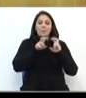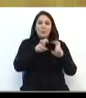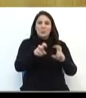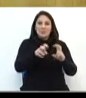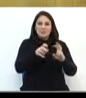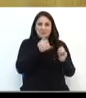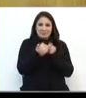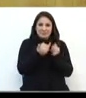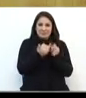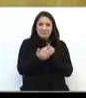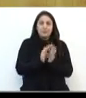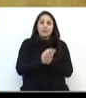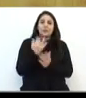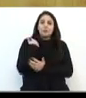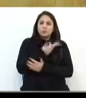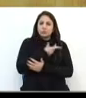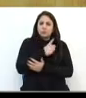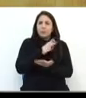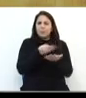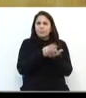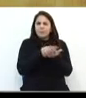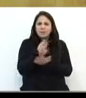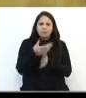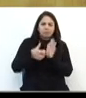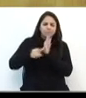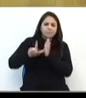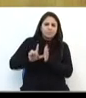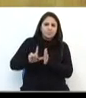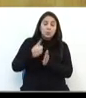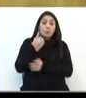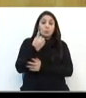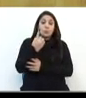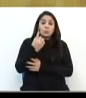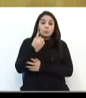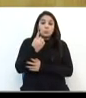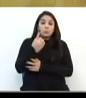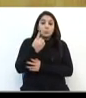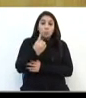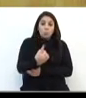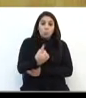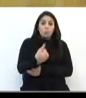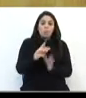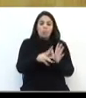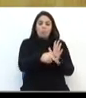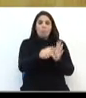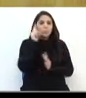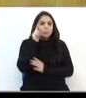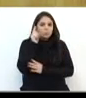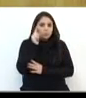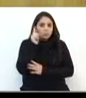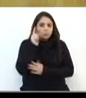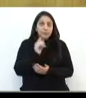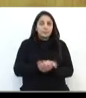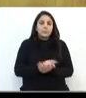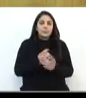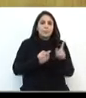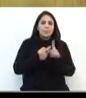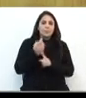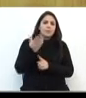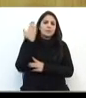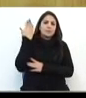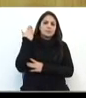transporte coletivo. Nós já tivemos uma média que chegou a 1 por dia. Hoje, no mês passado, no